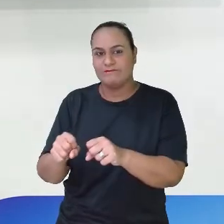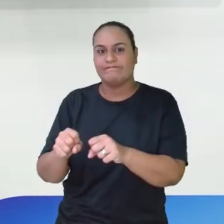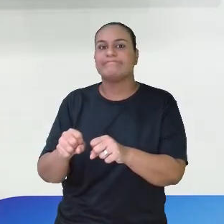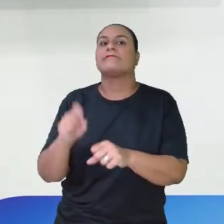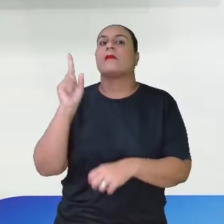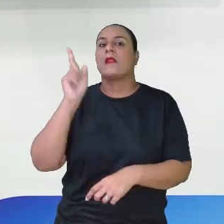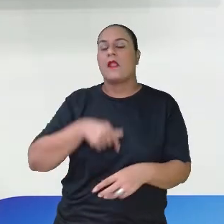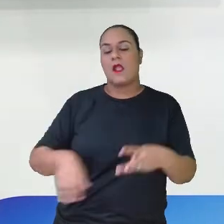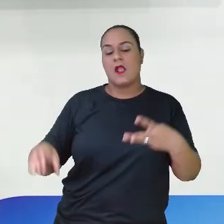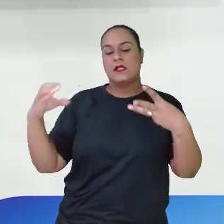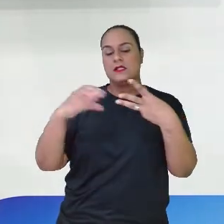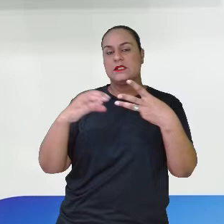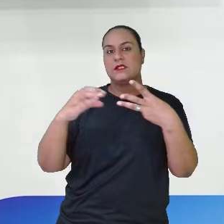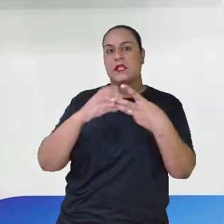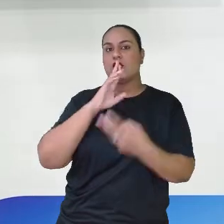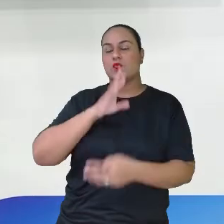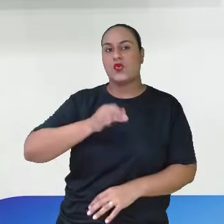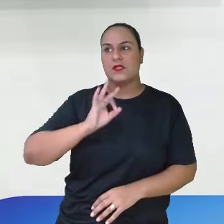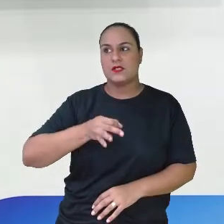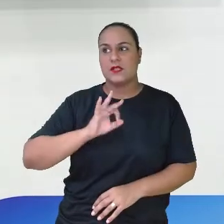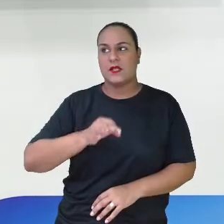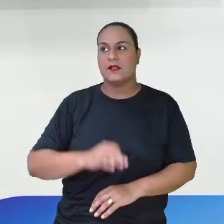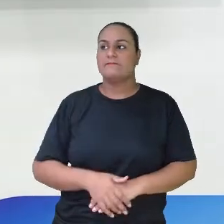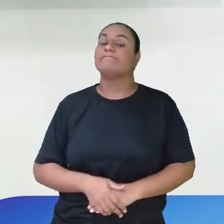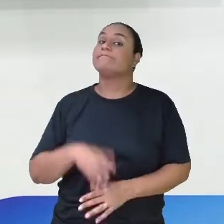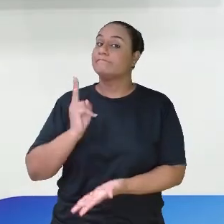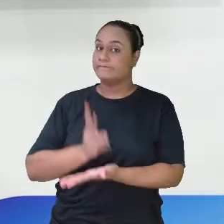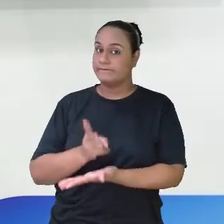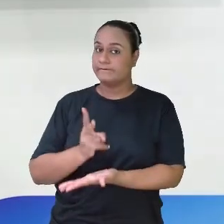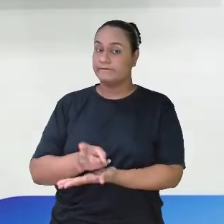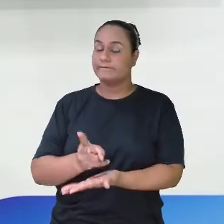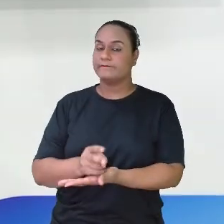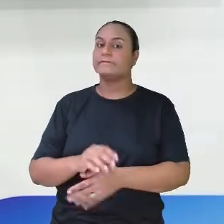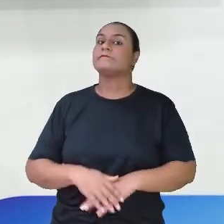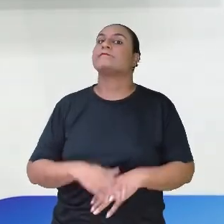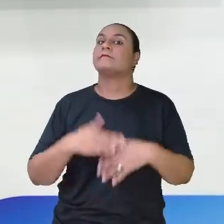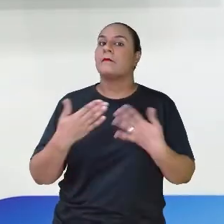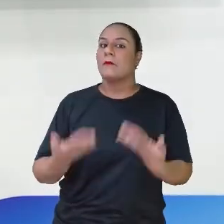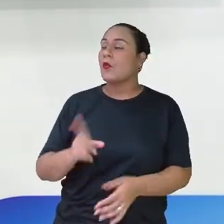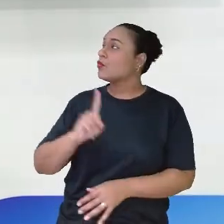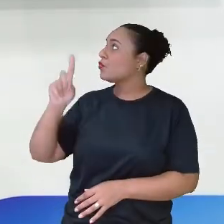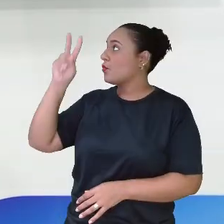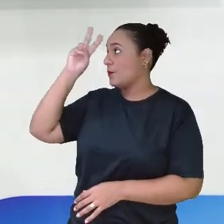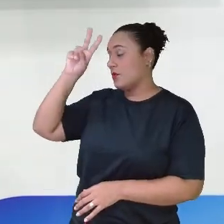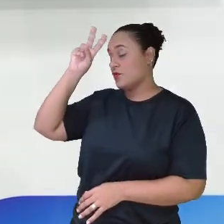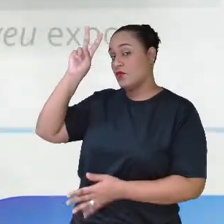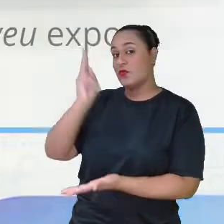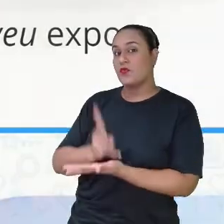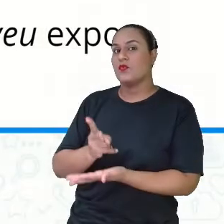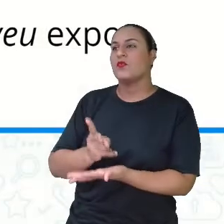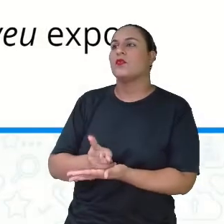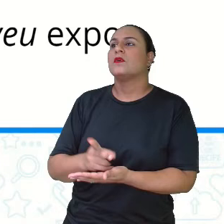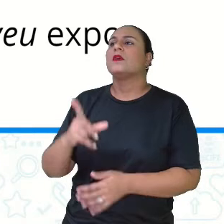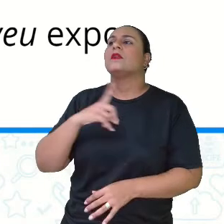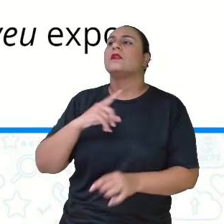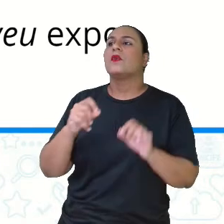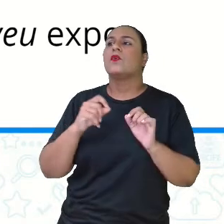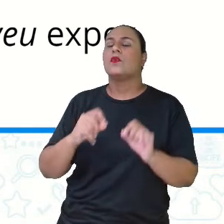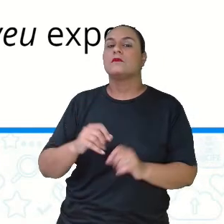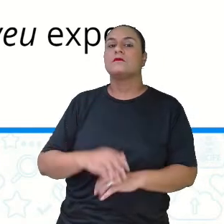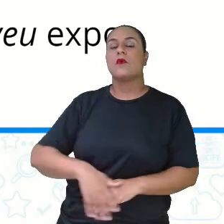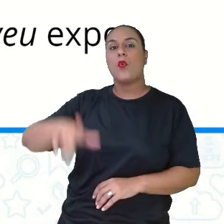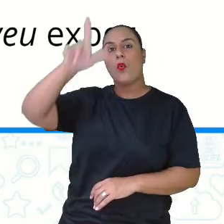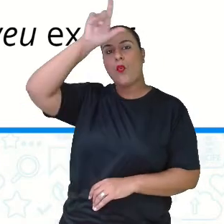Tá certo, gente? Olha só, então vamos seguir ainda um pouquinho sobre a história. Tem uma parte que diz assim,